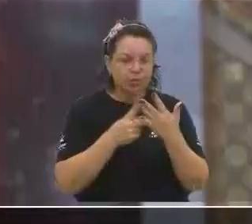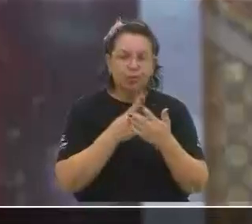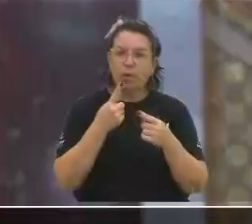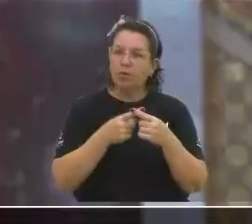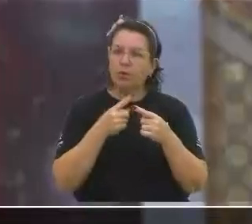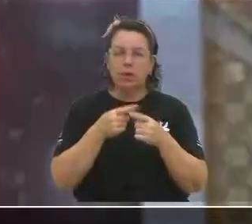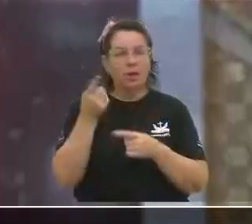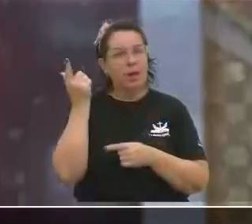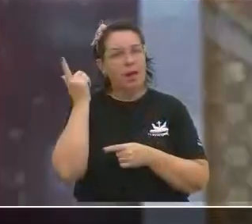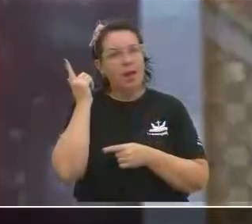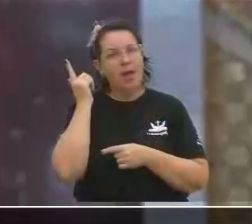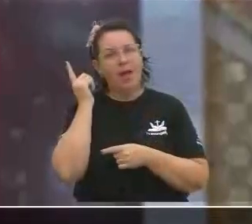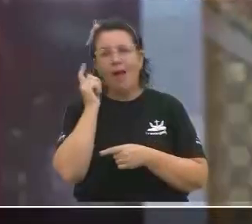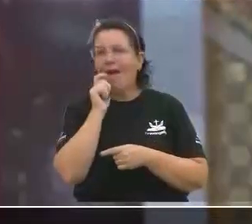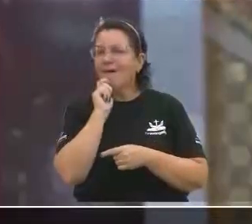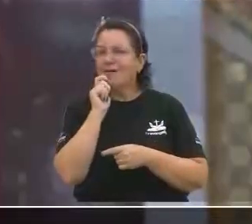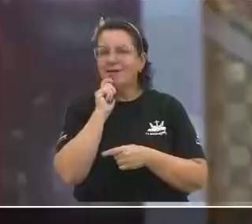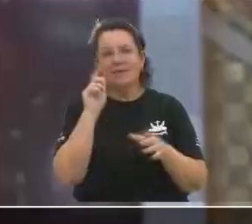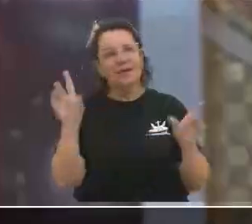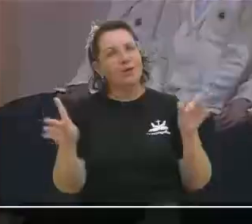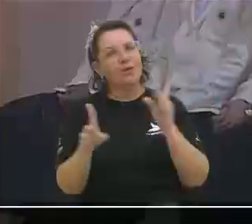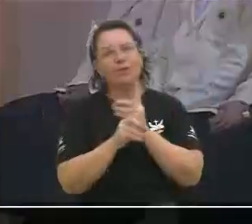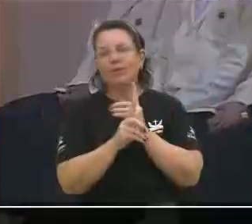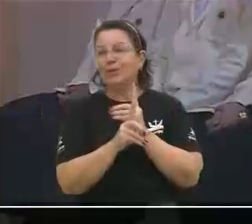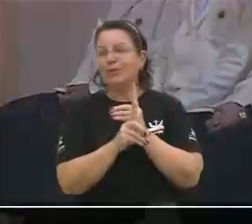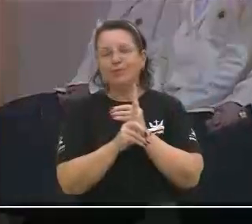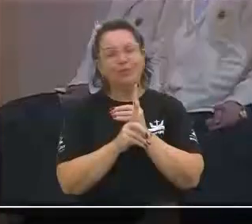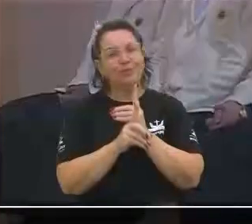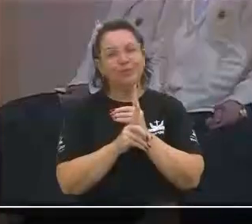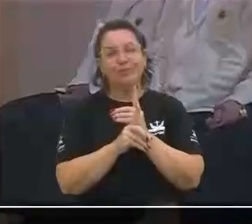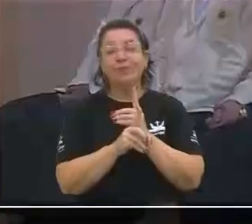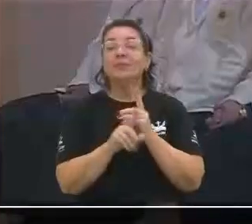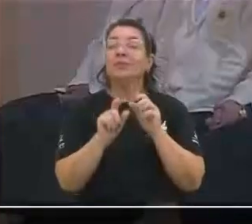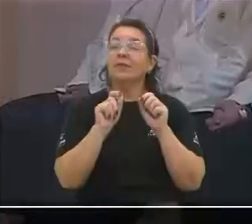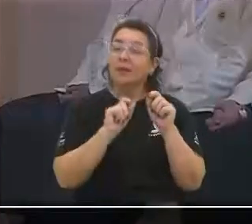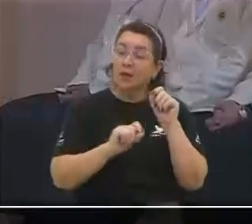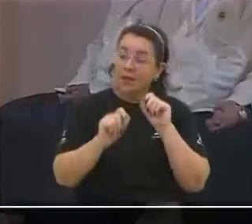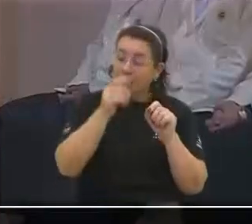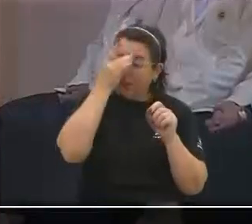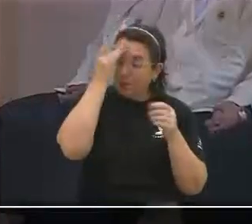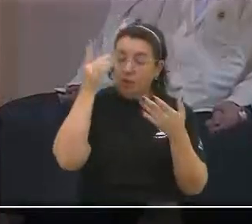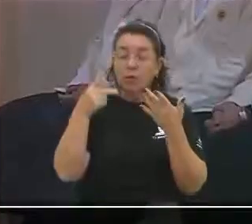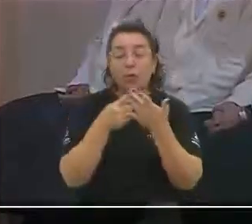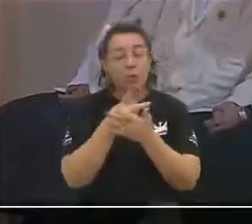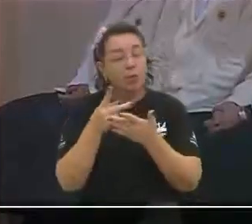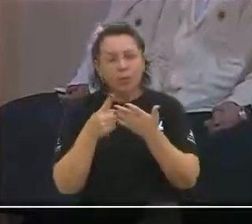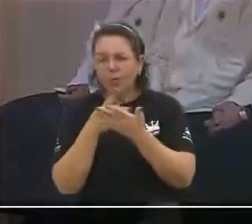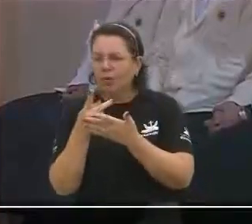achou quem está à procura está discernindo